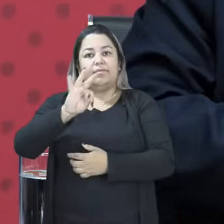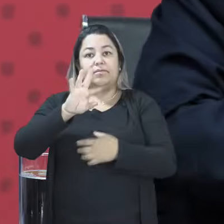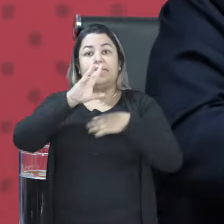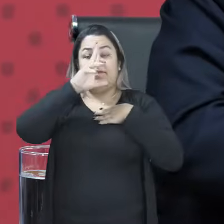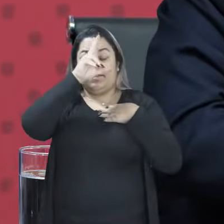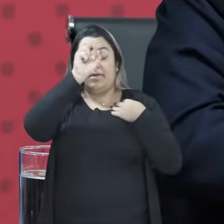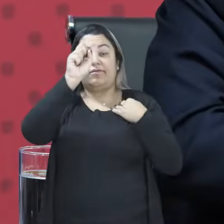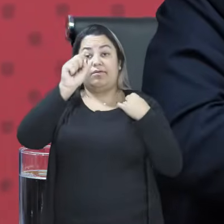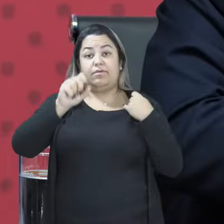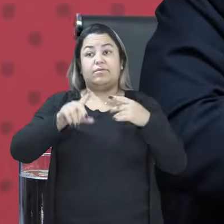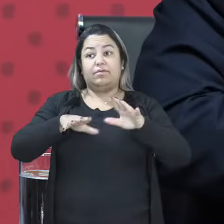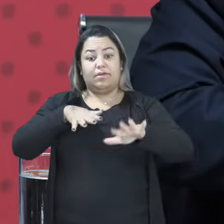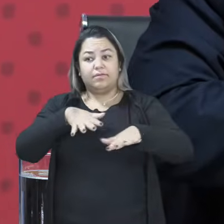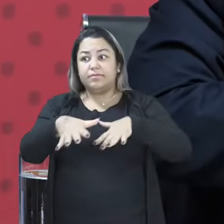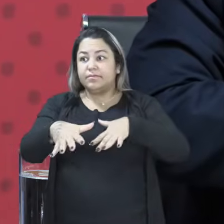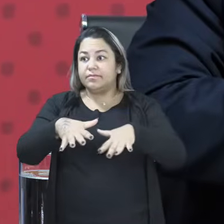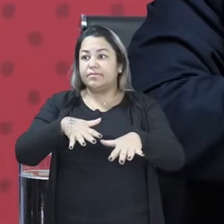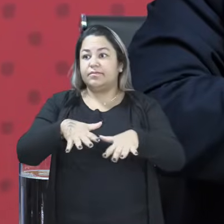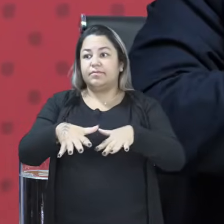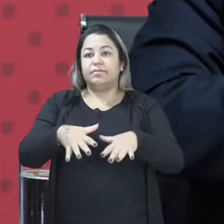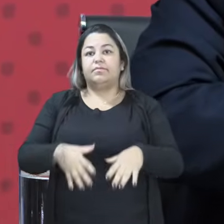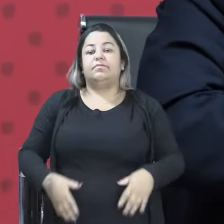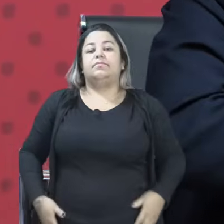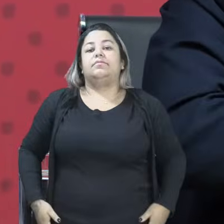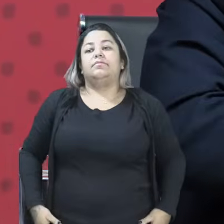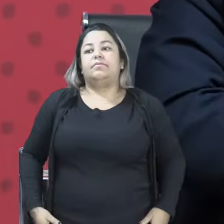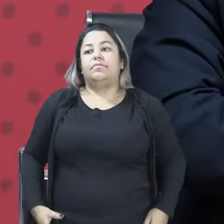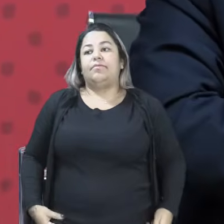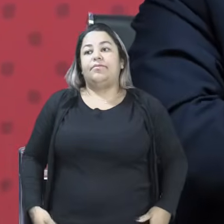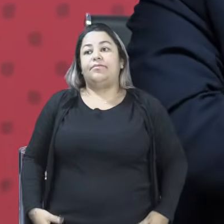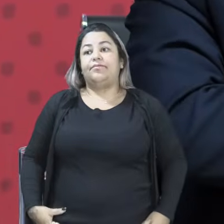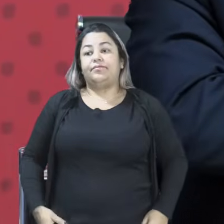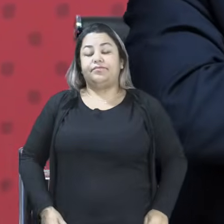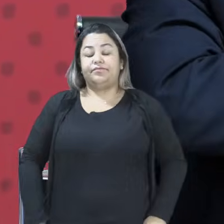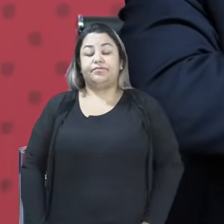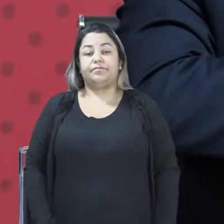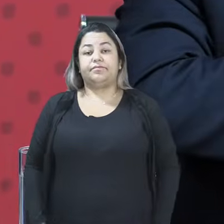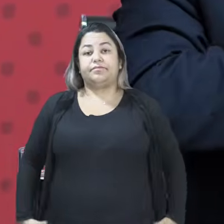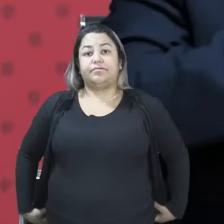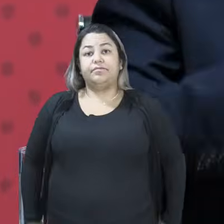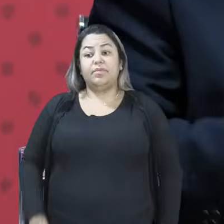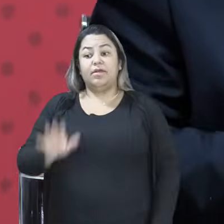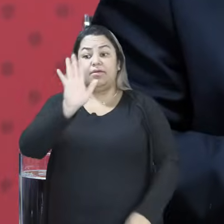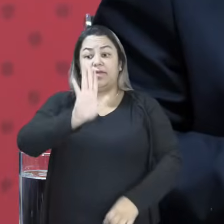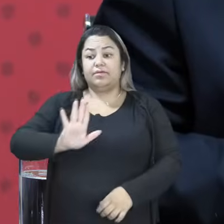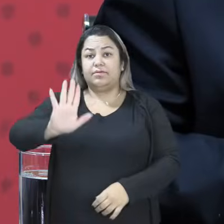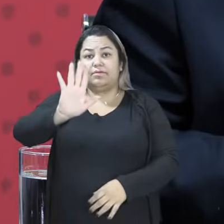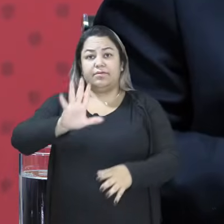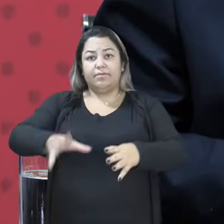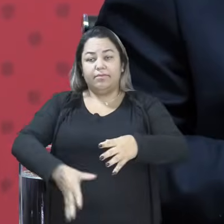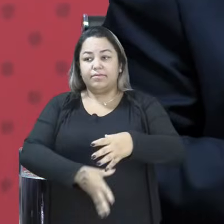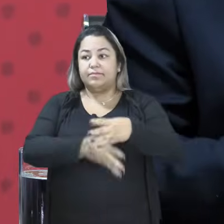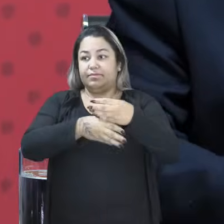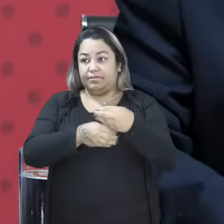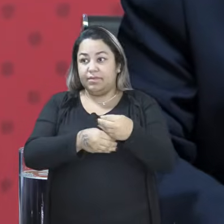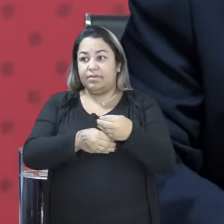mobilizado, está nacionalmente implantado e nós vamos